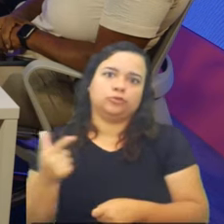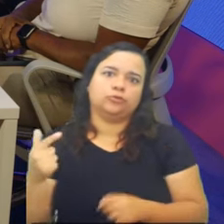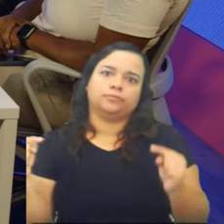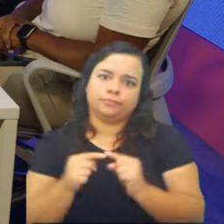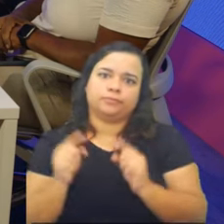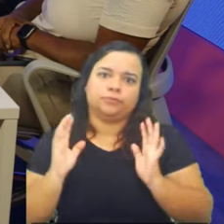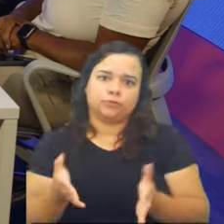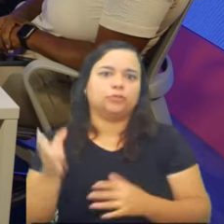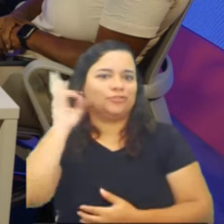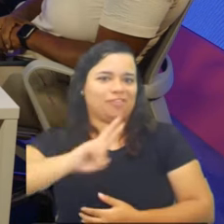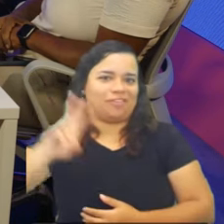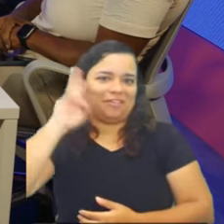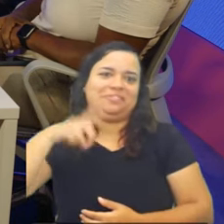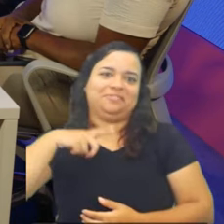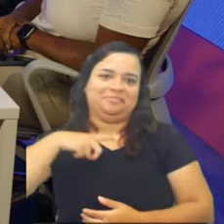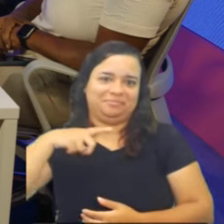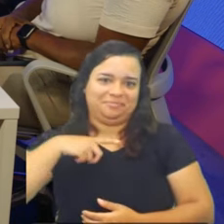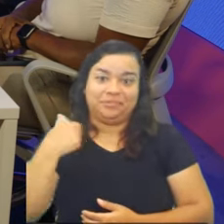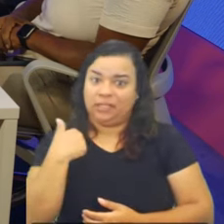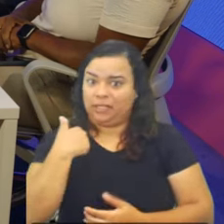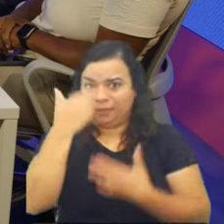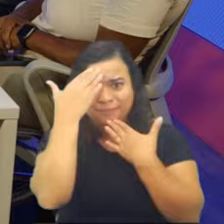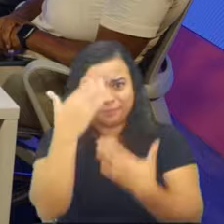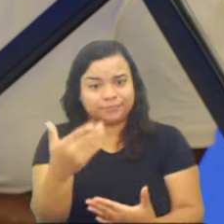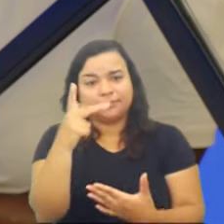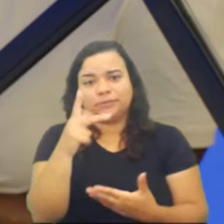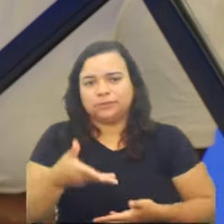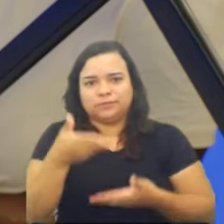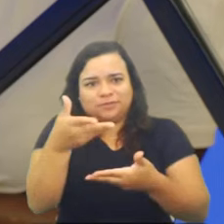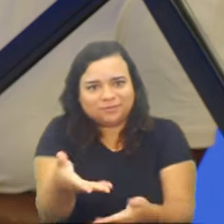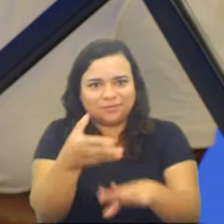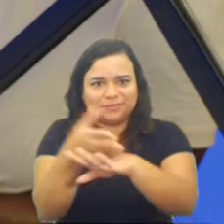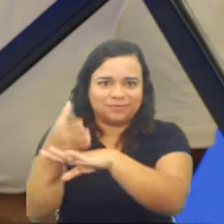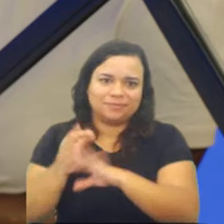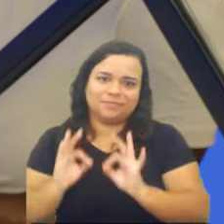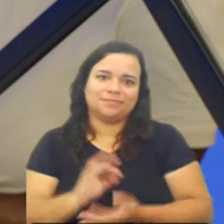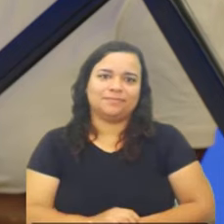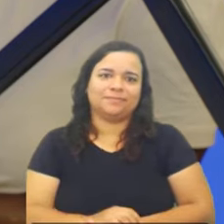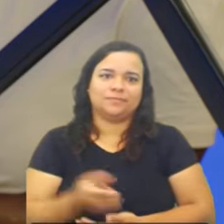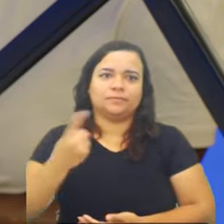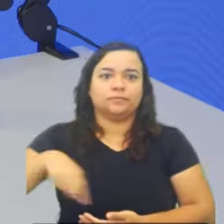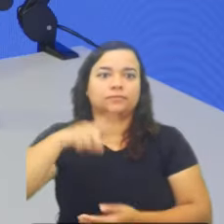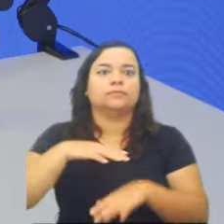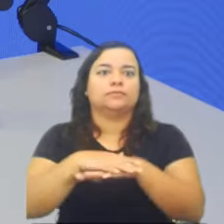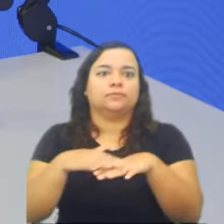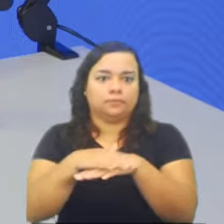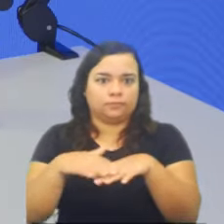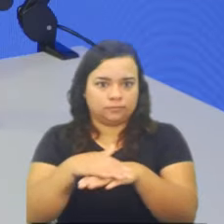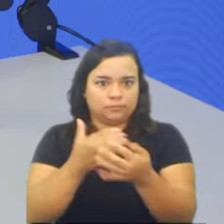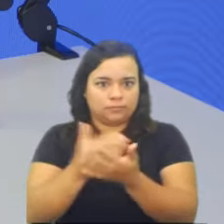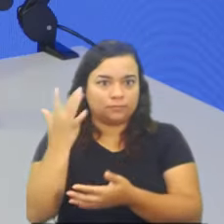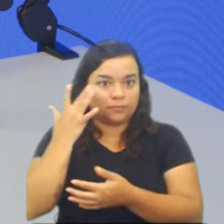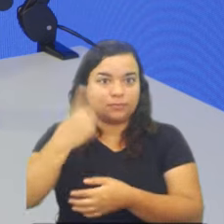é já tem uma história aí imagina né eu que tenho que agradecer você pelo convite e e nós começamos uma